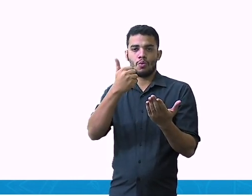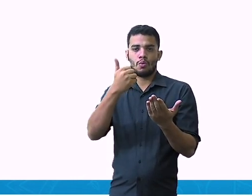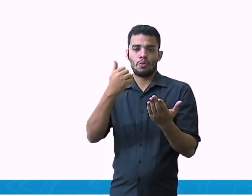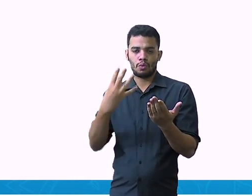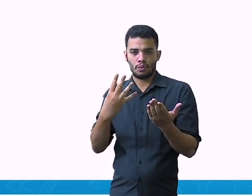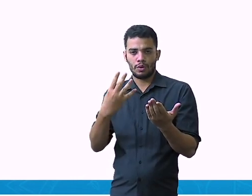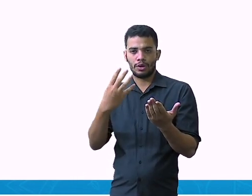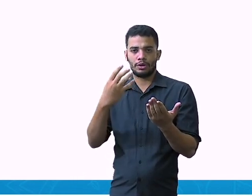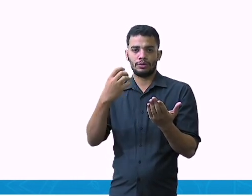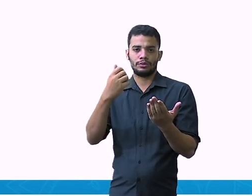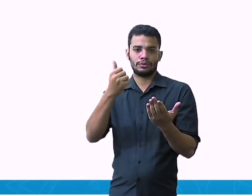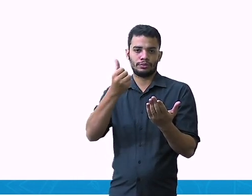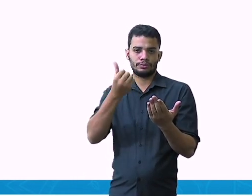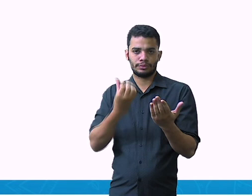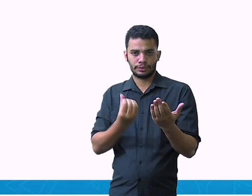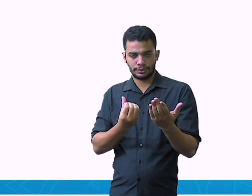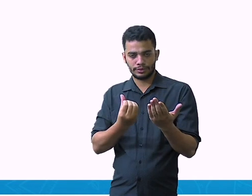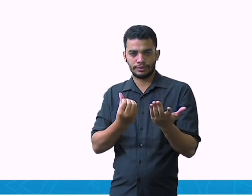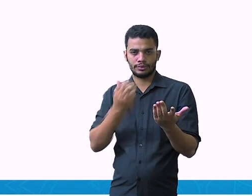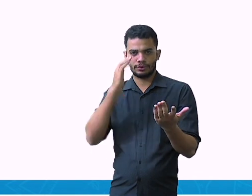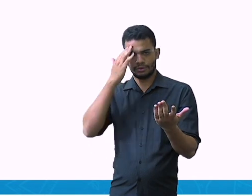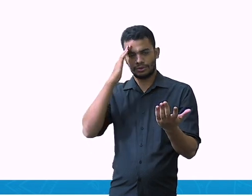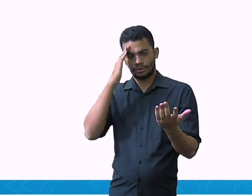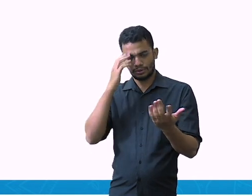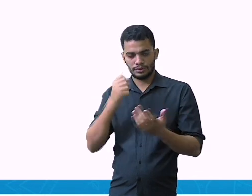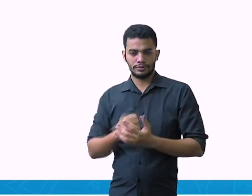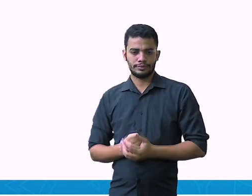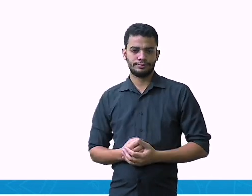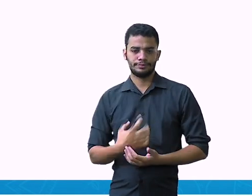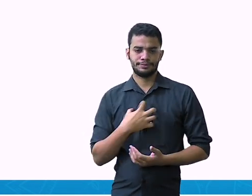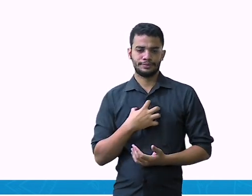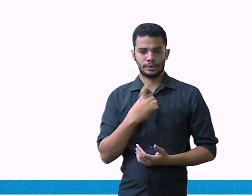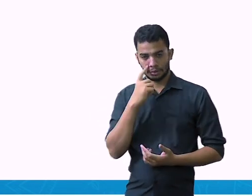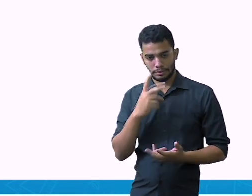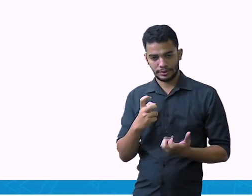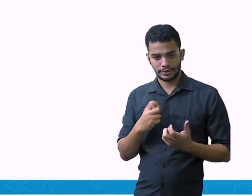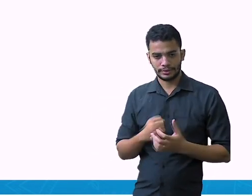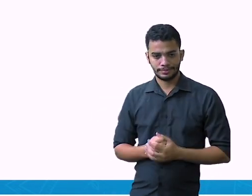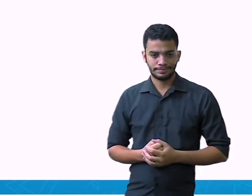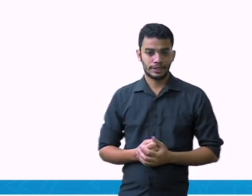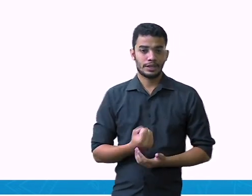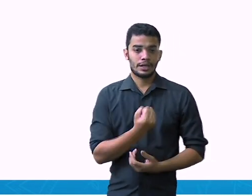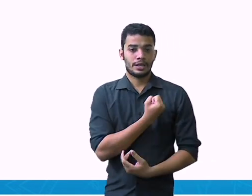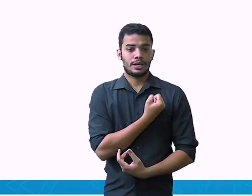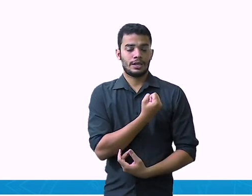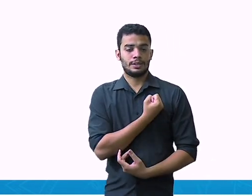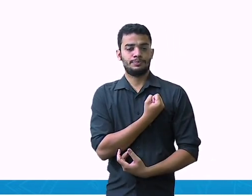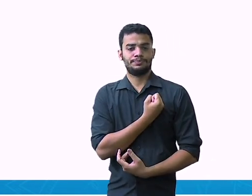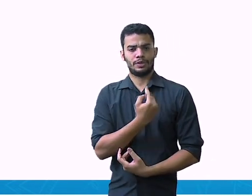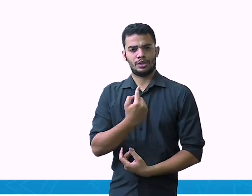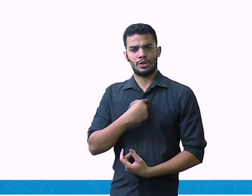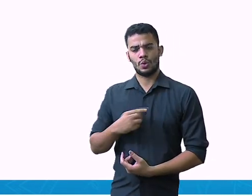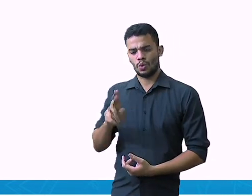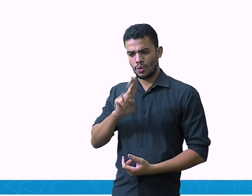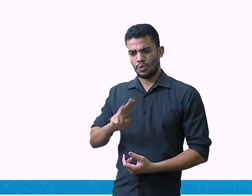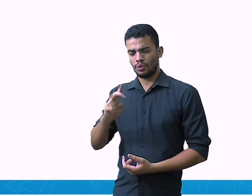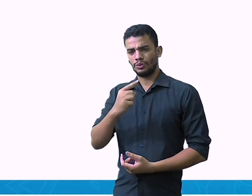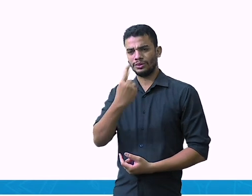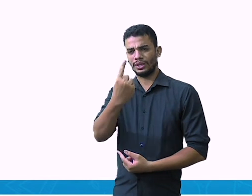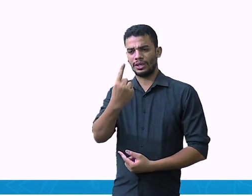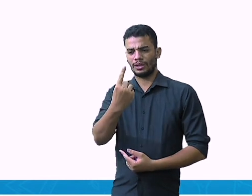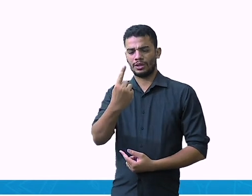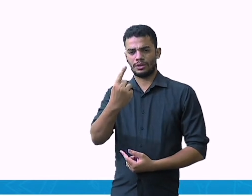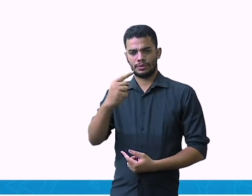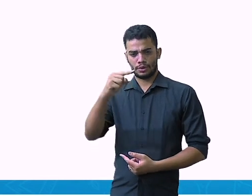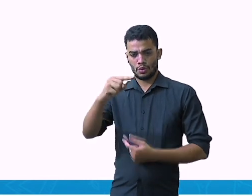1/6, 1/8, 1/10. Letra A. Quantos 1/4 eu